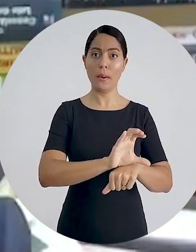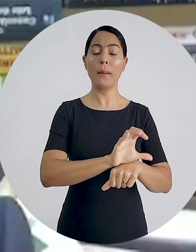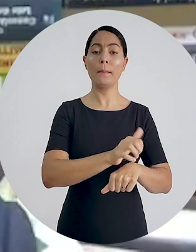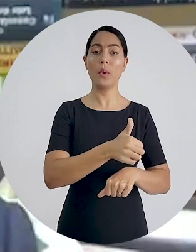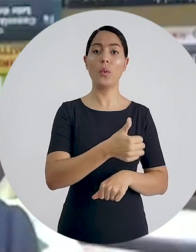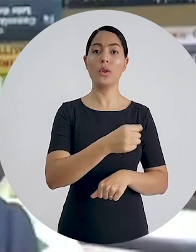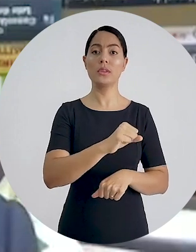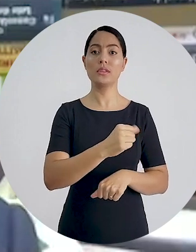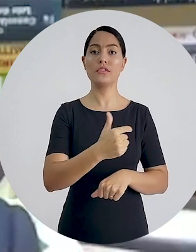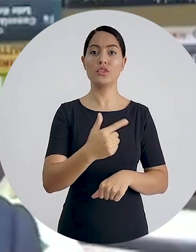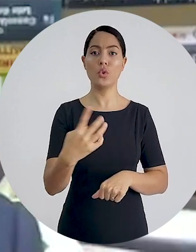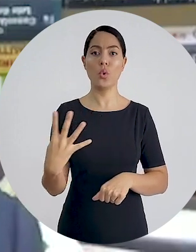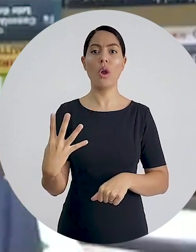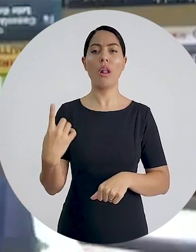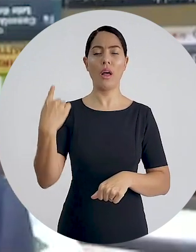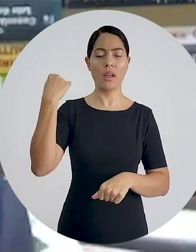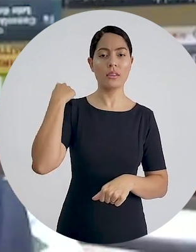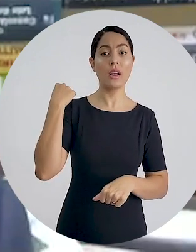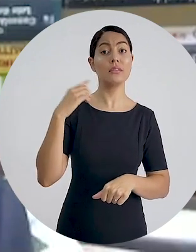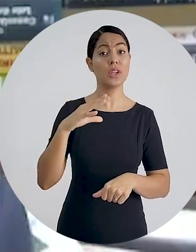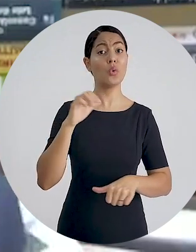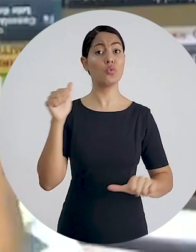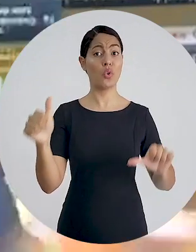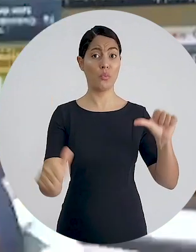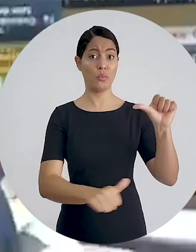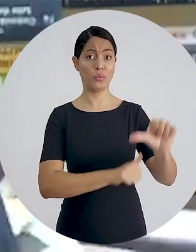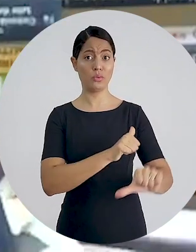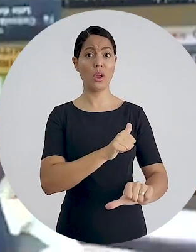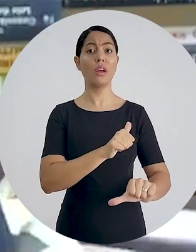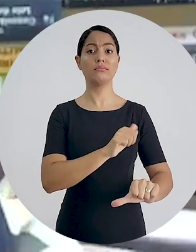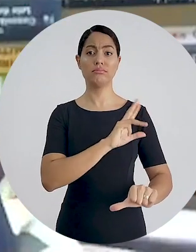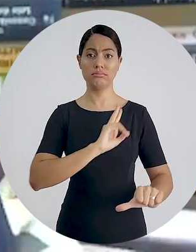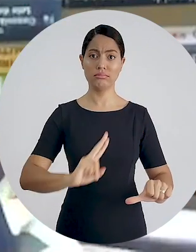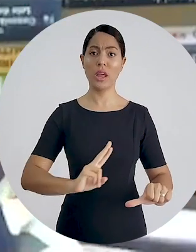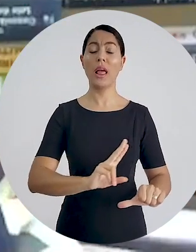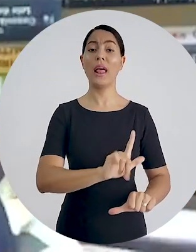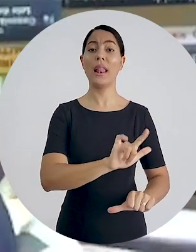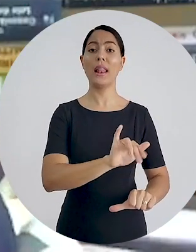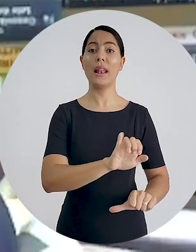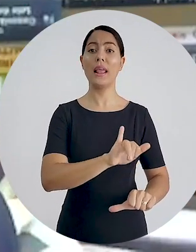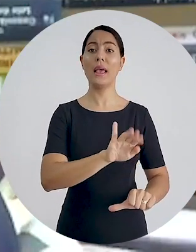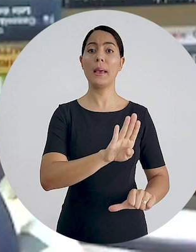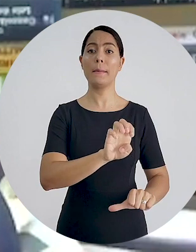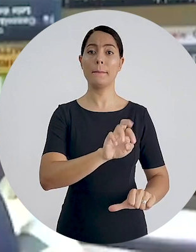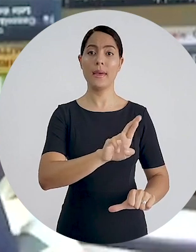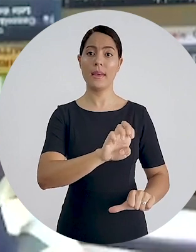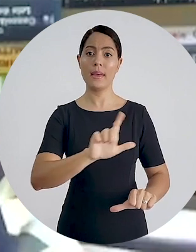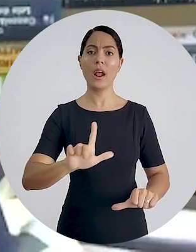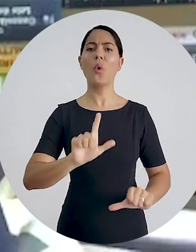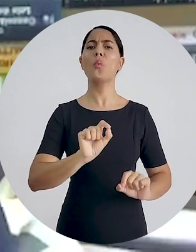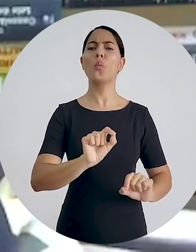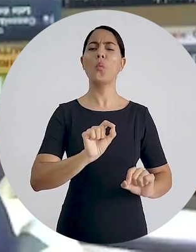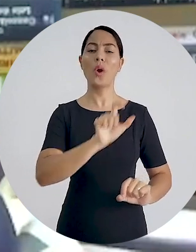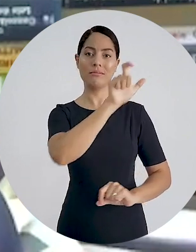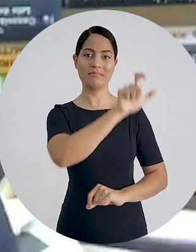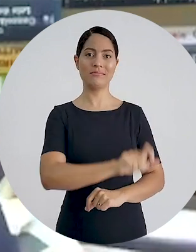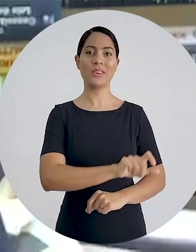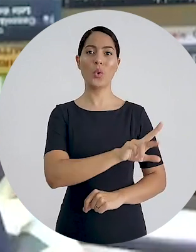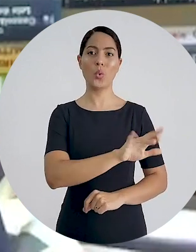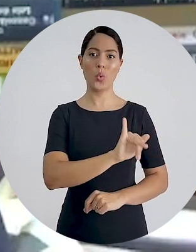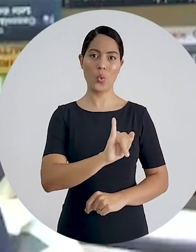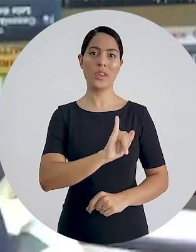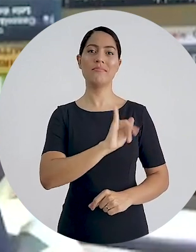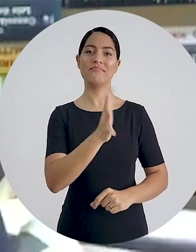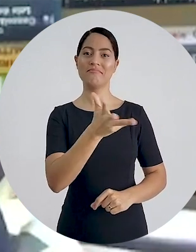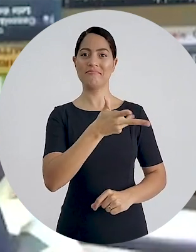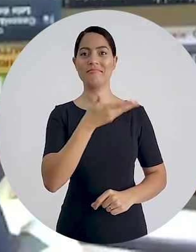aí nós passamos a ter um regime de índole democrática de natureza liberal. Tudo sob a inspiração